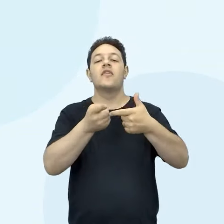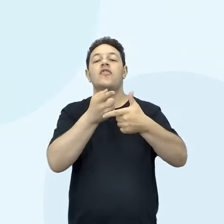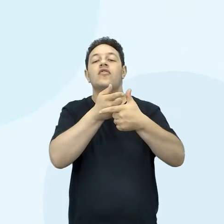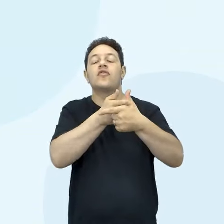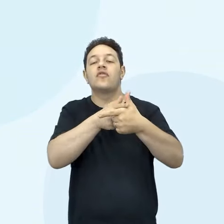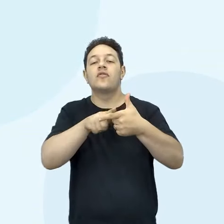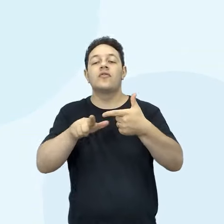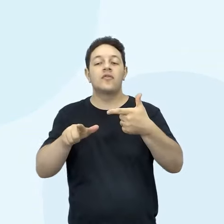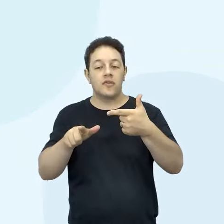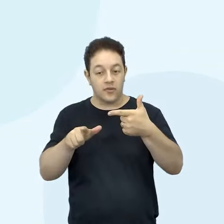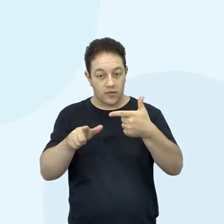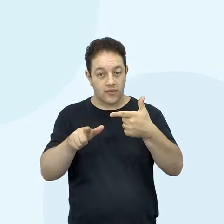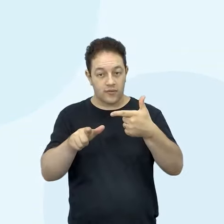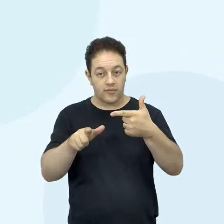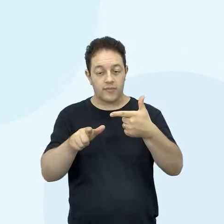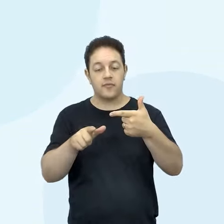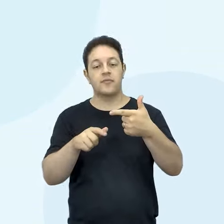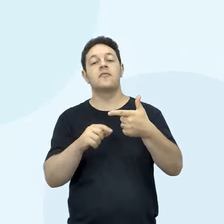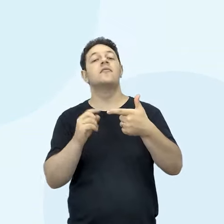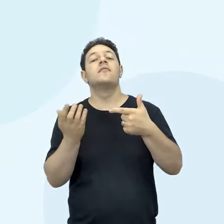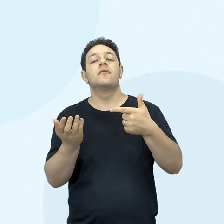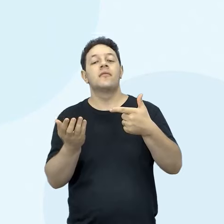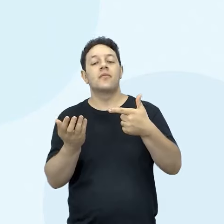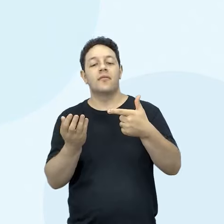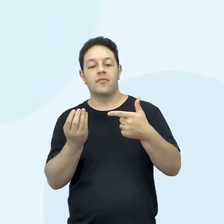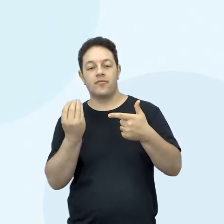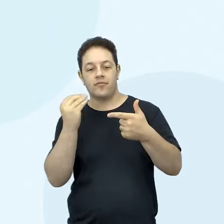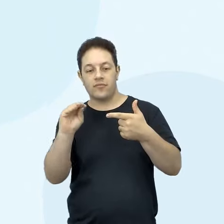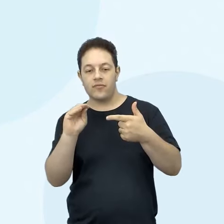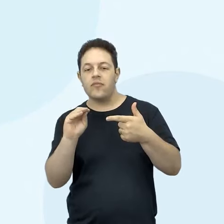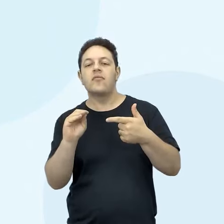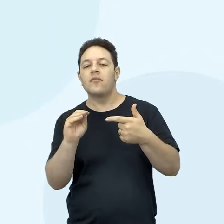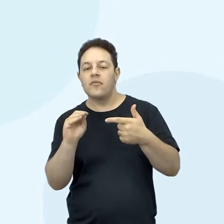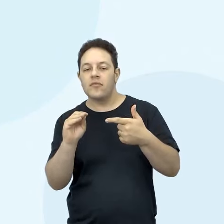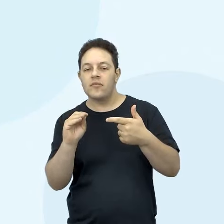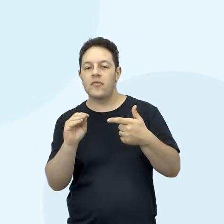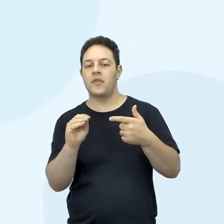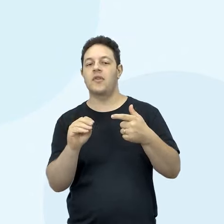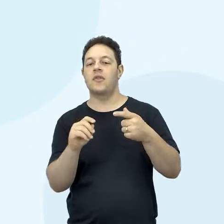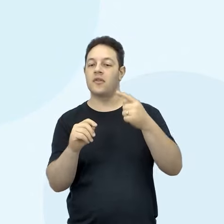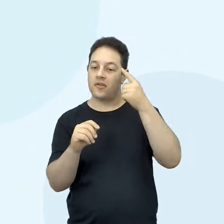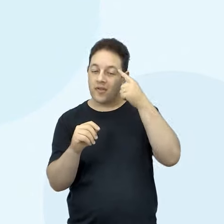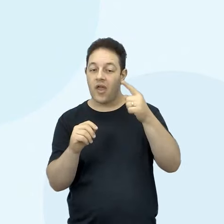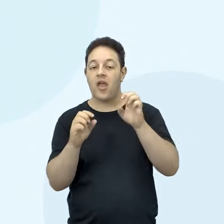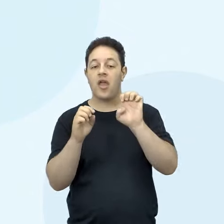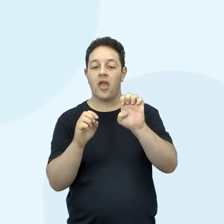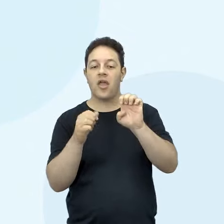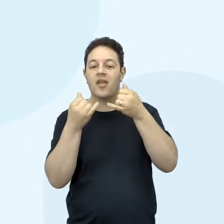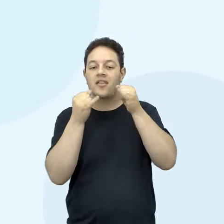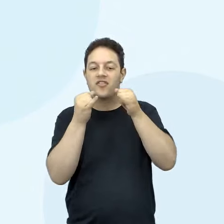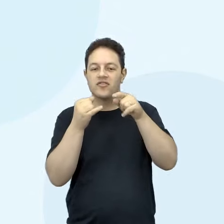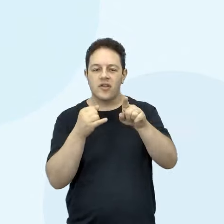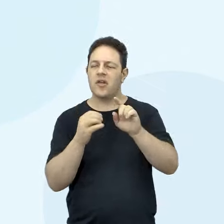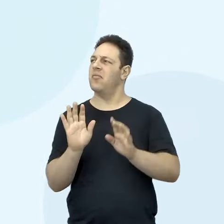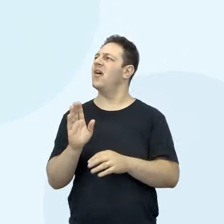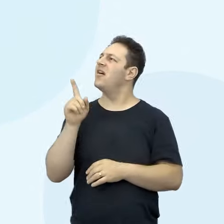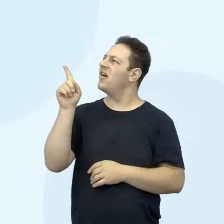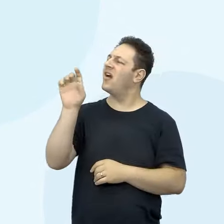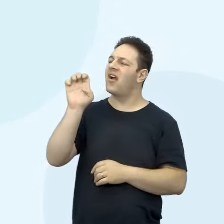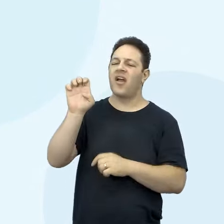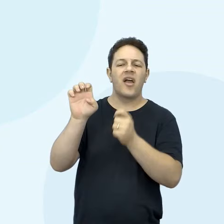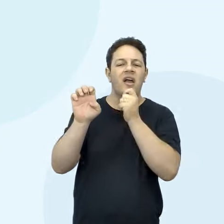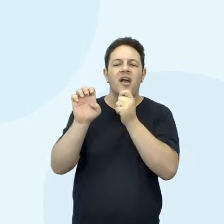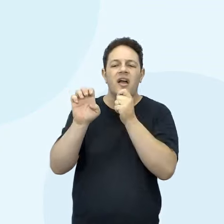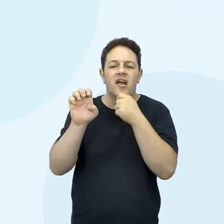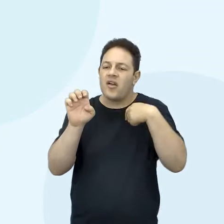Dividido, né, na relação, pelo que mesmo? Pela energia. Mas Magno, eu não tinha energia,